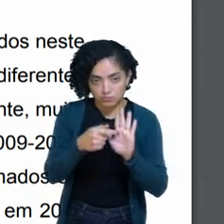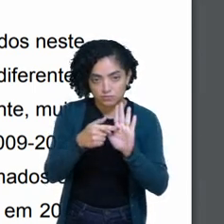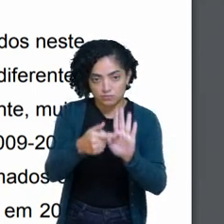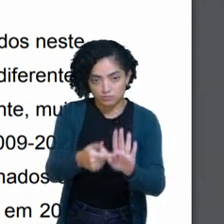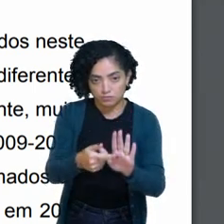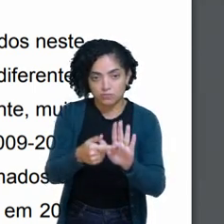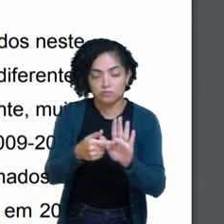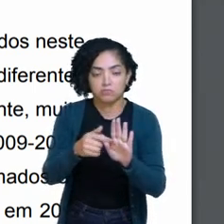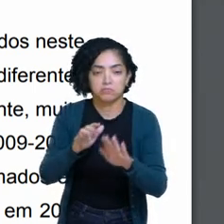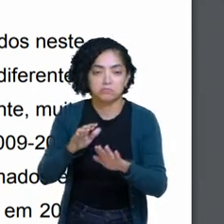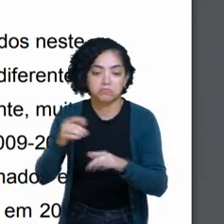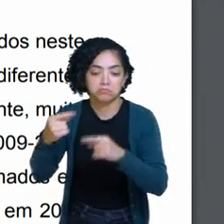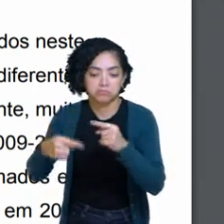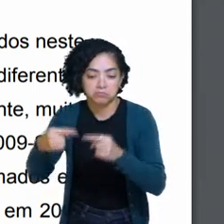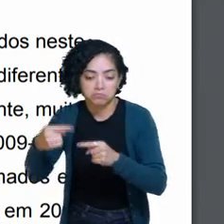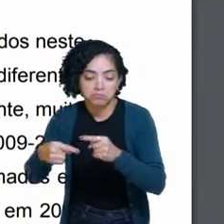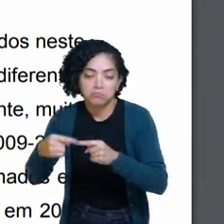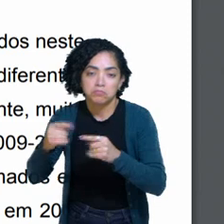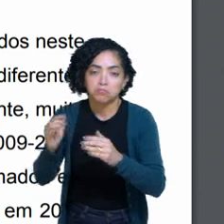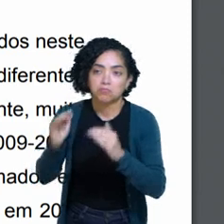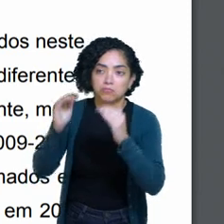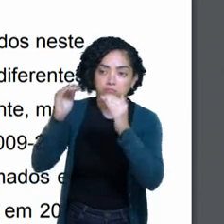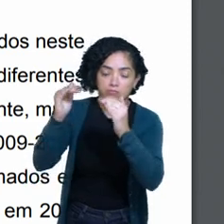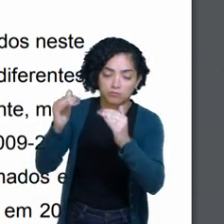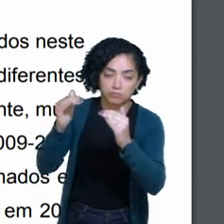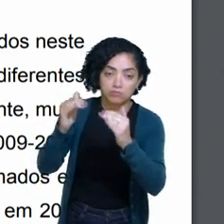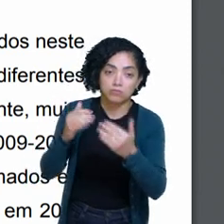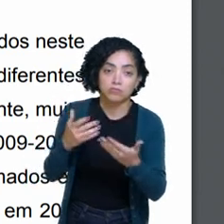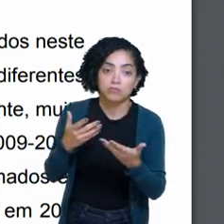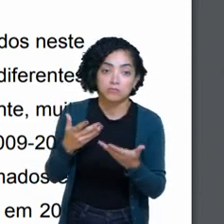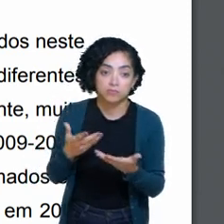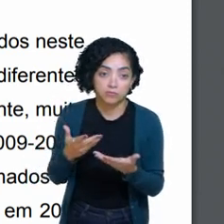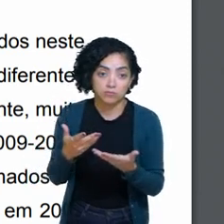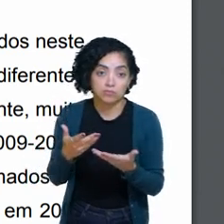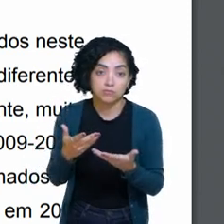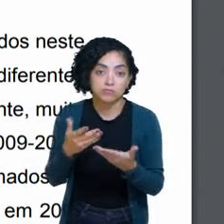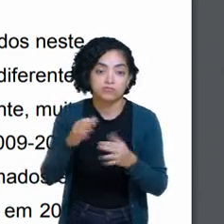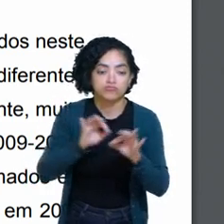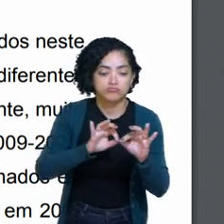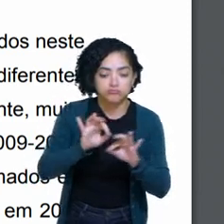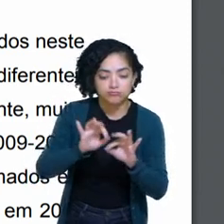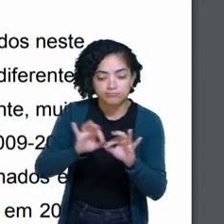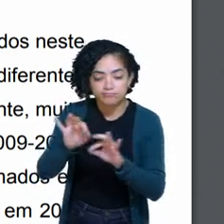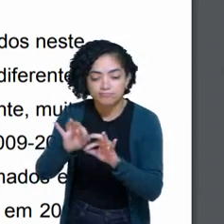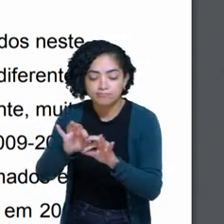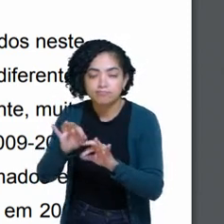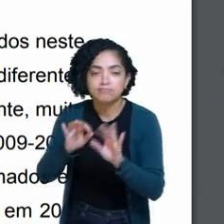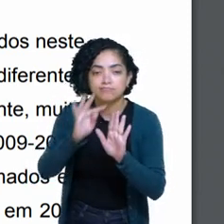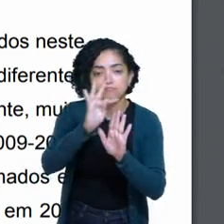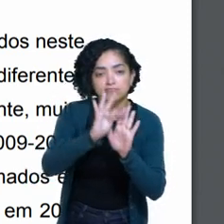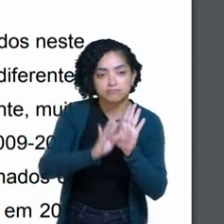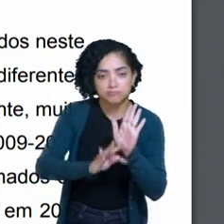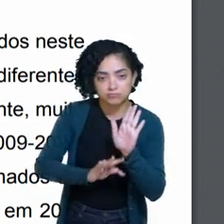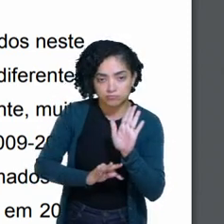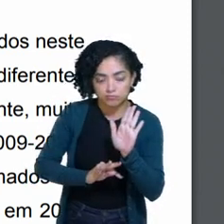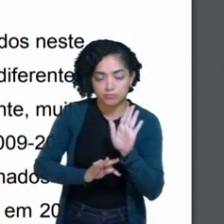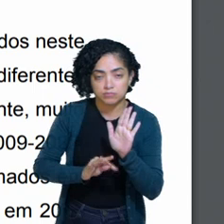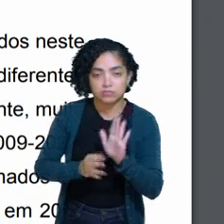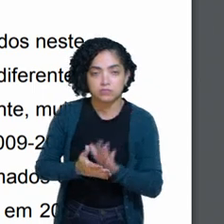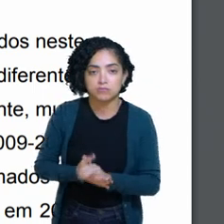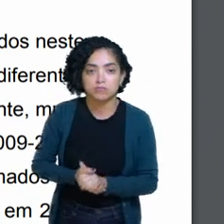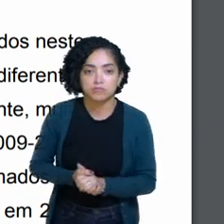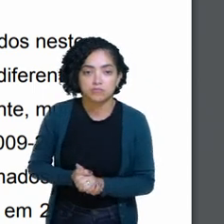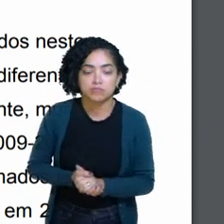debatedor por alguma autoridade e que a gente foi costurando em forma de texto é um exercício